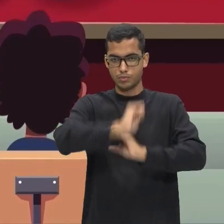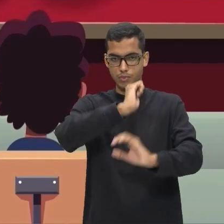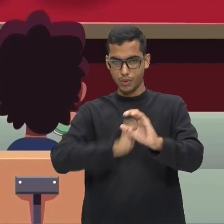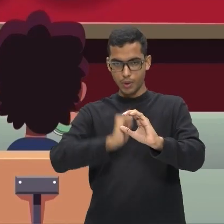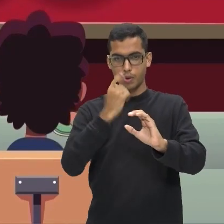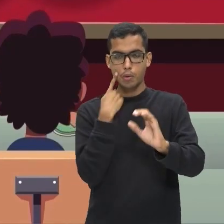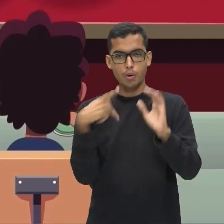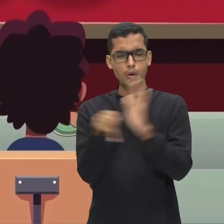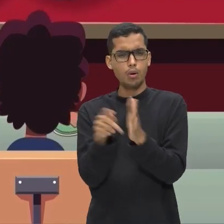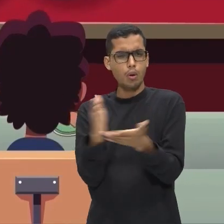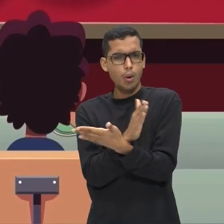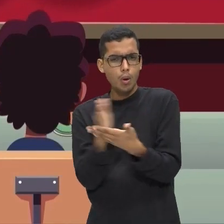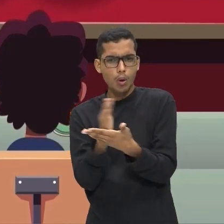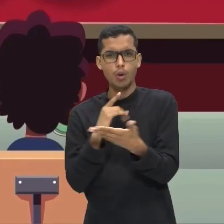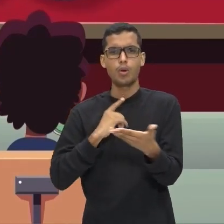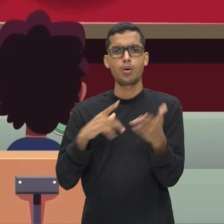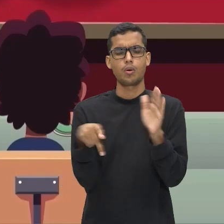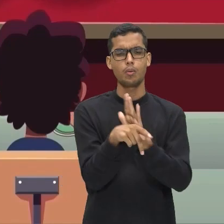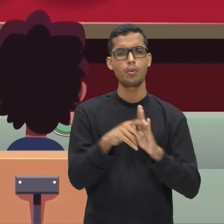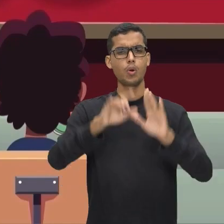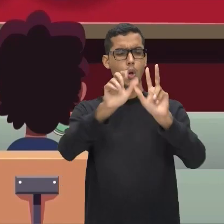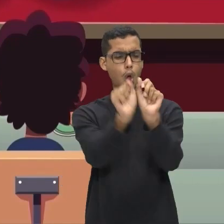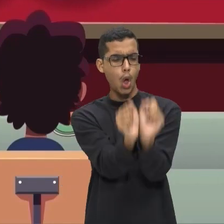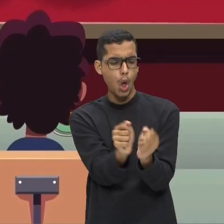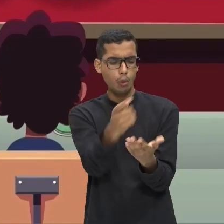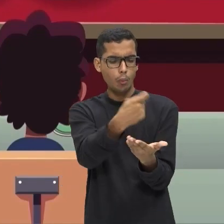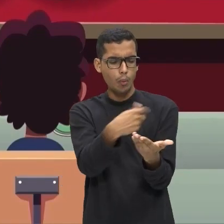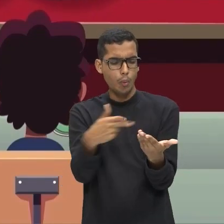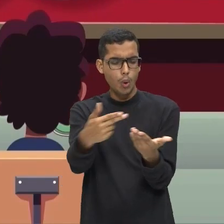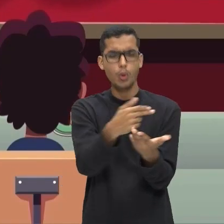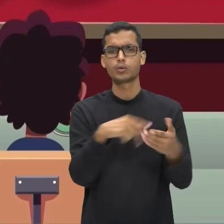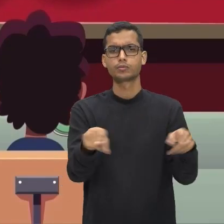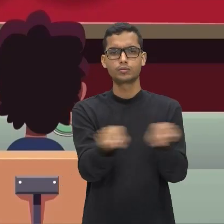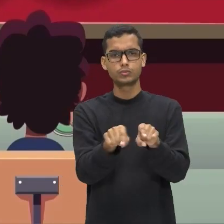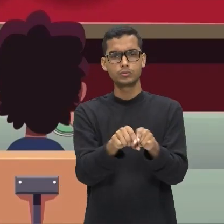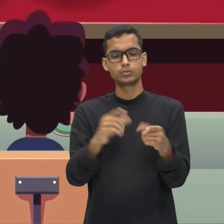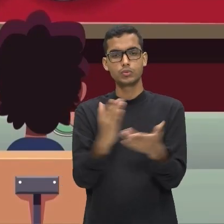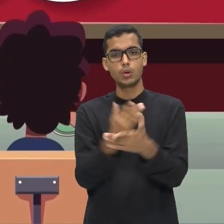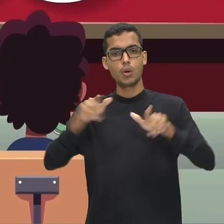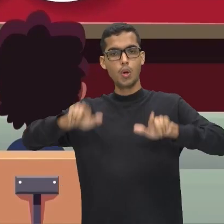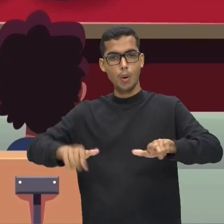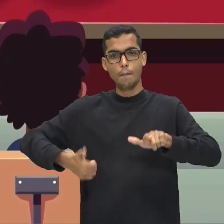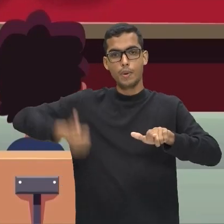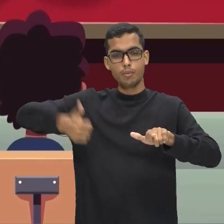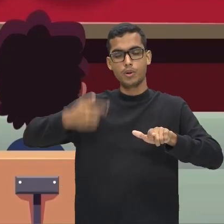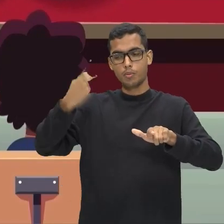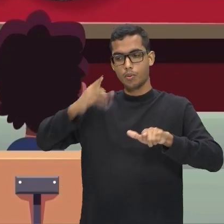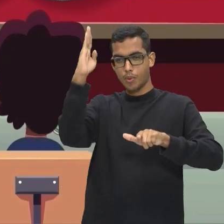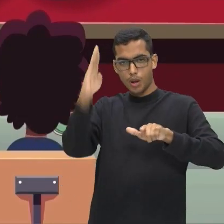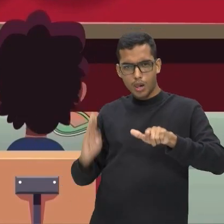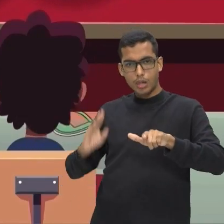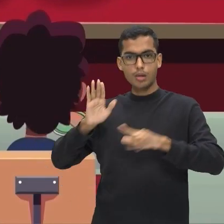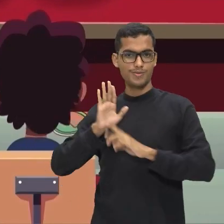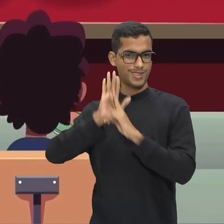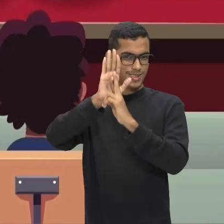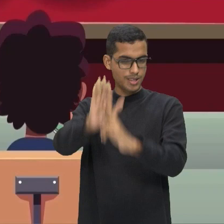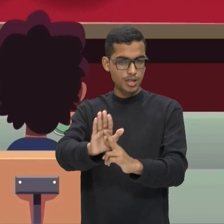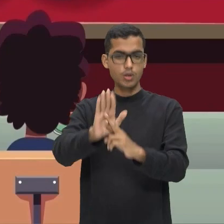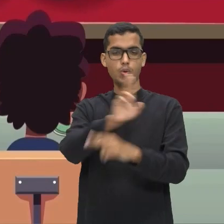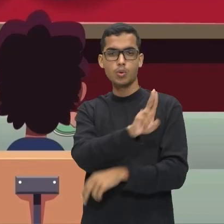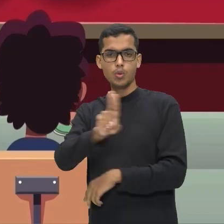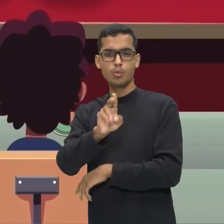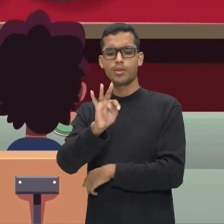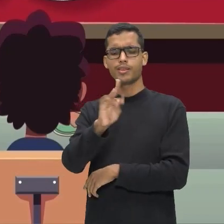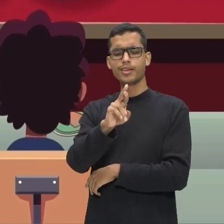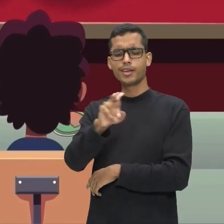mapas eram feitos de argila. Já o primeiro mapa a representar o território brasileiro é chamado de Terra